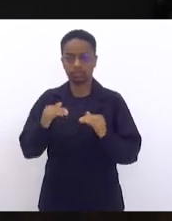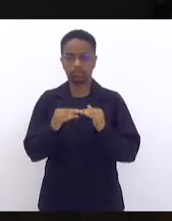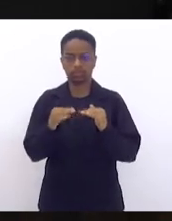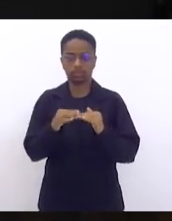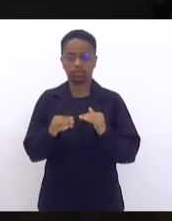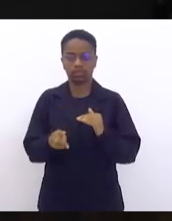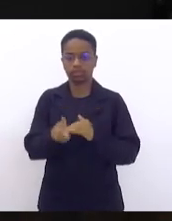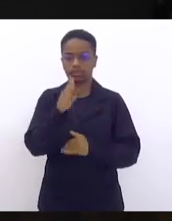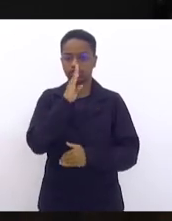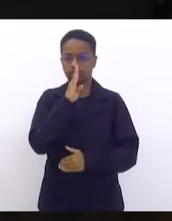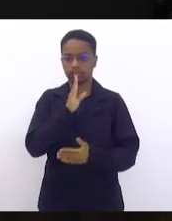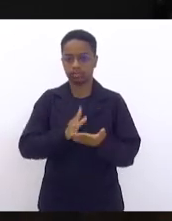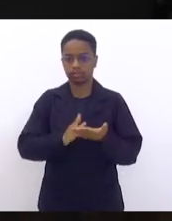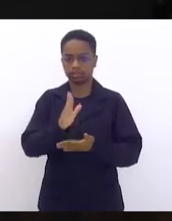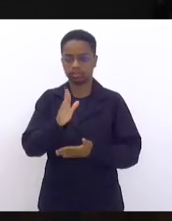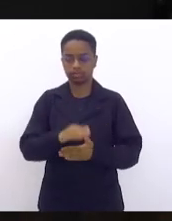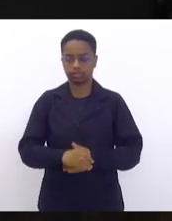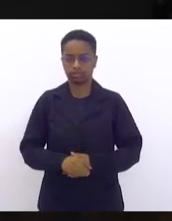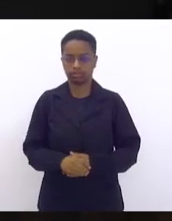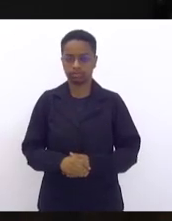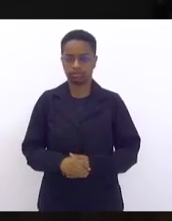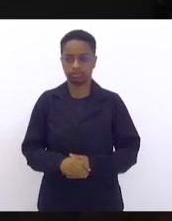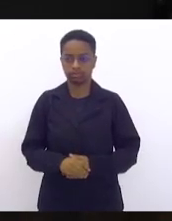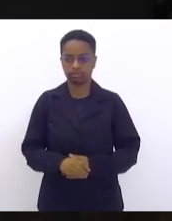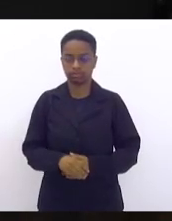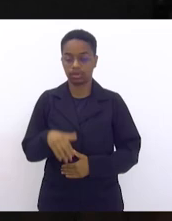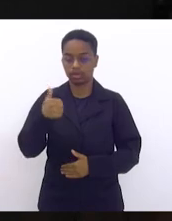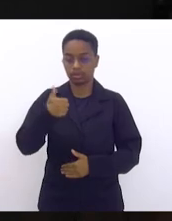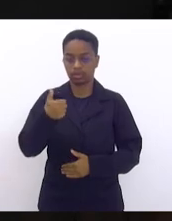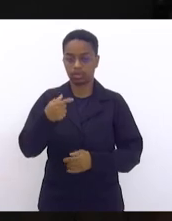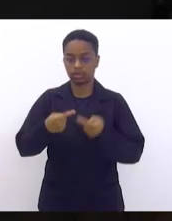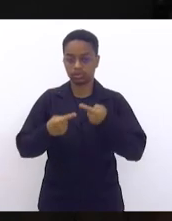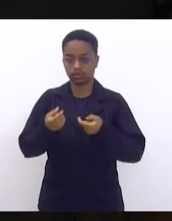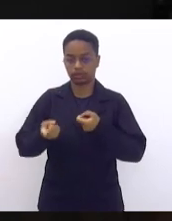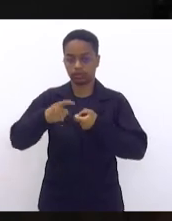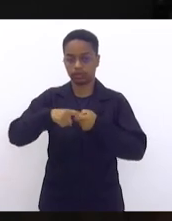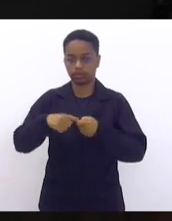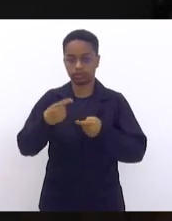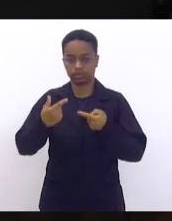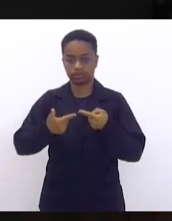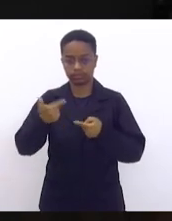que aprovam, permaneçam como estão. Aprovado em primeira e retorna em segunda.